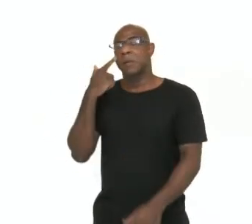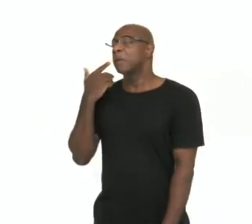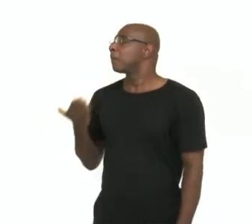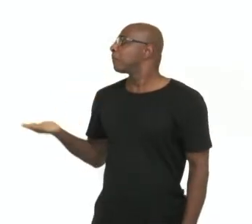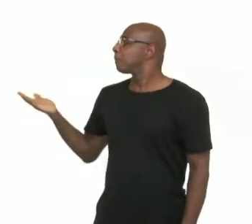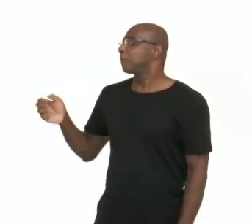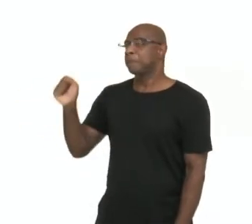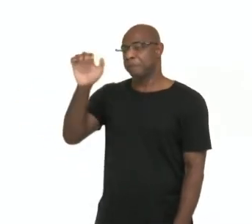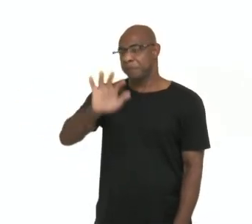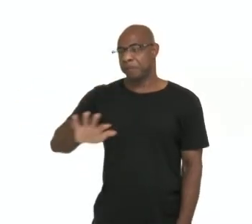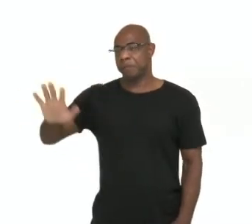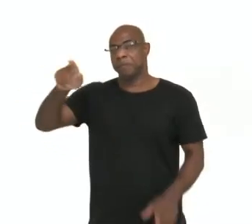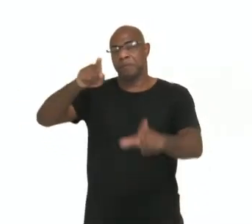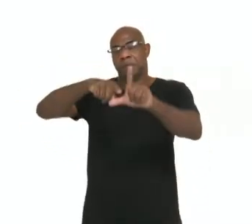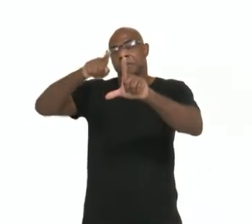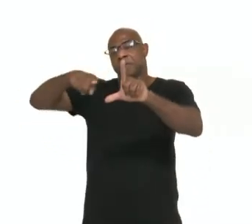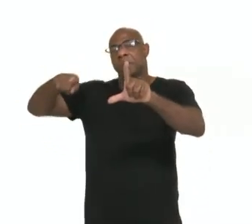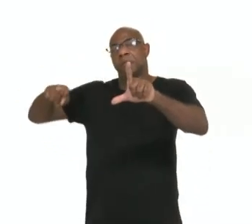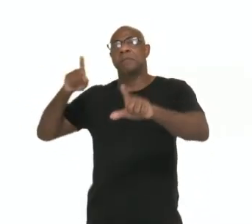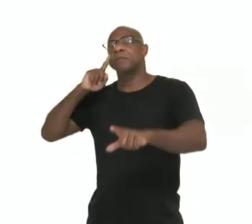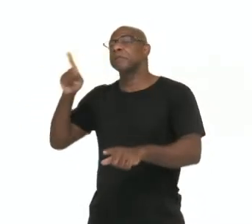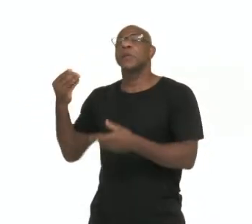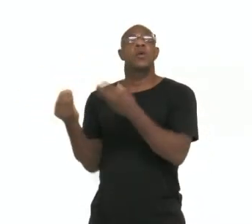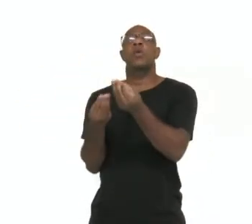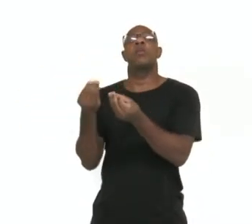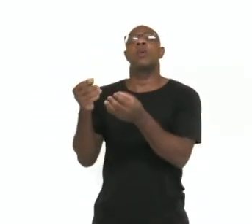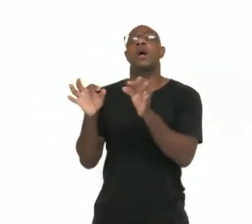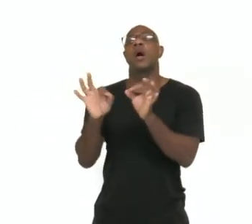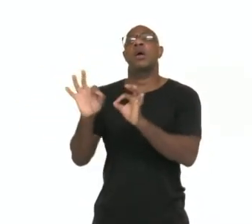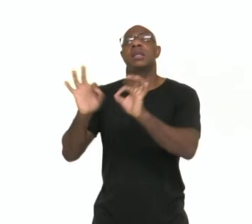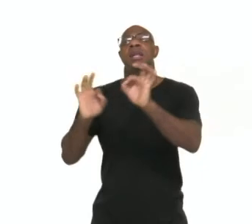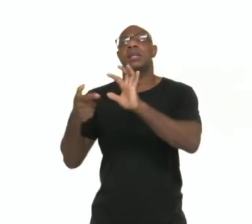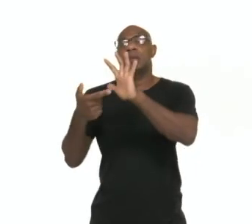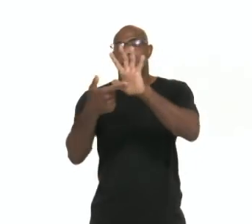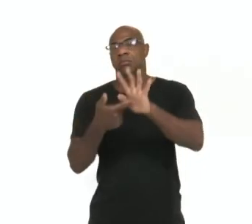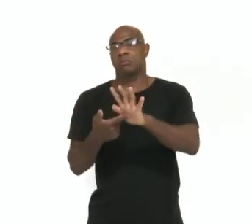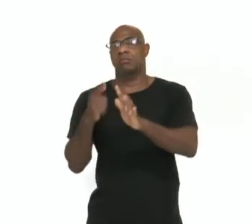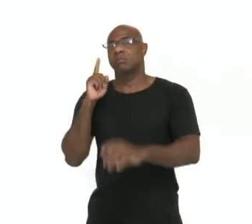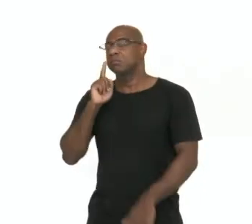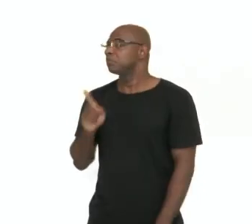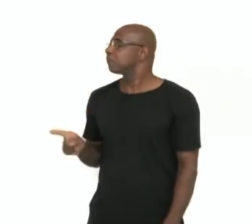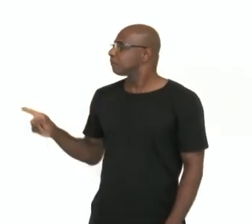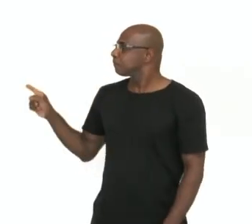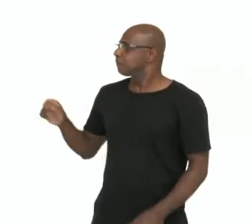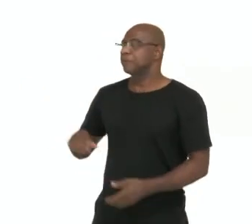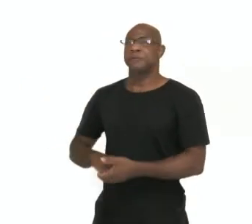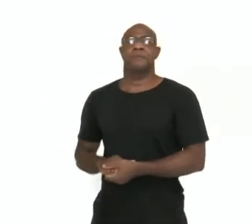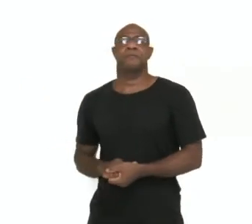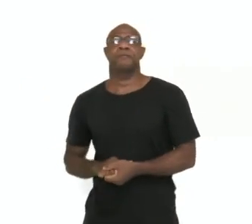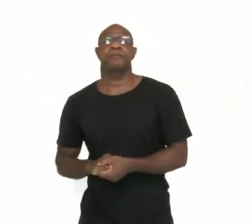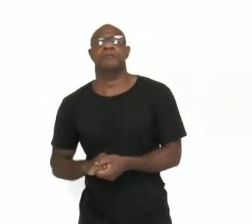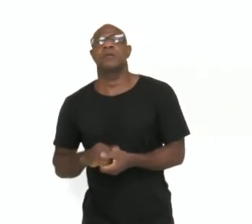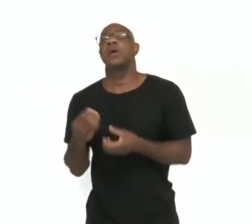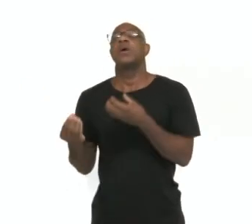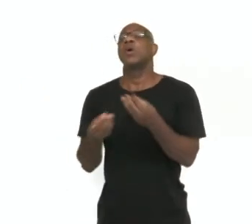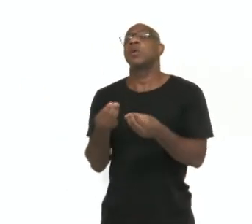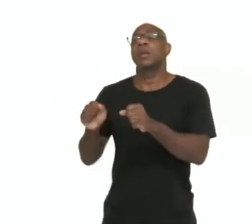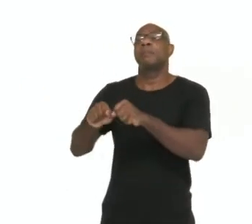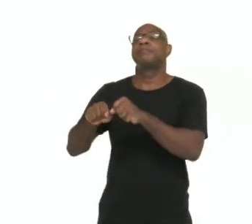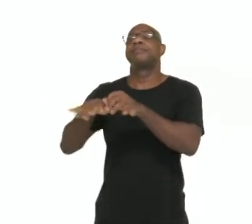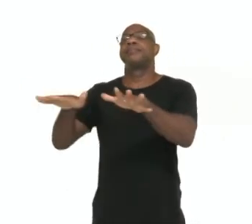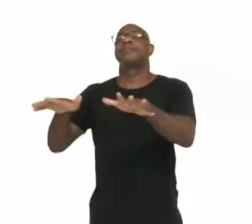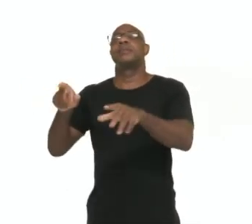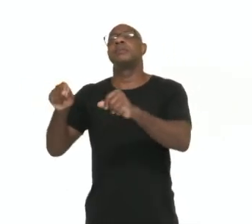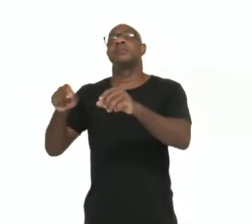mostra para você justamente como está essa organização do setor energético, como que está distribuído